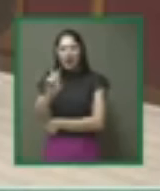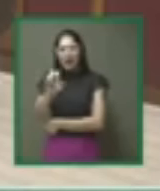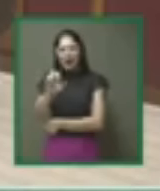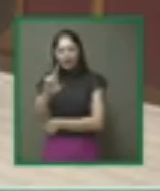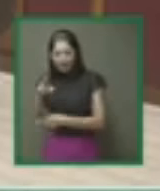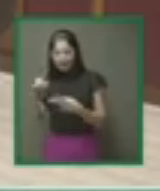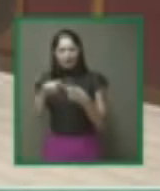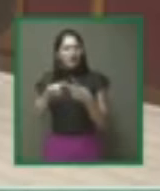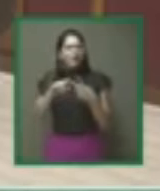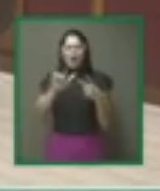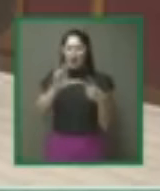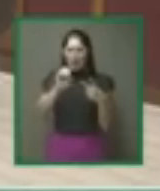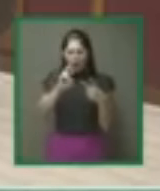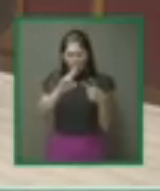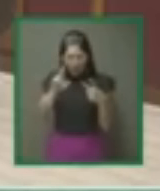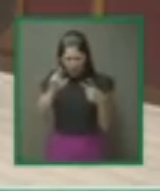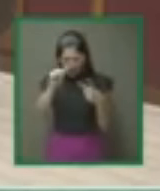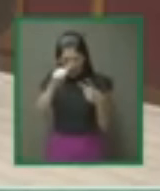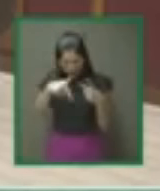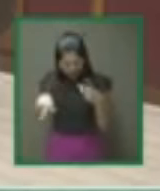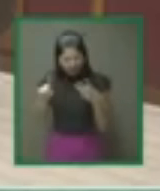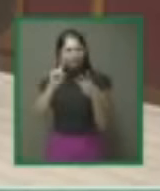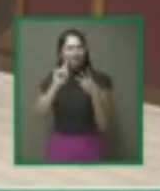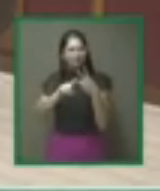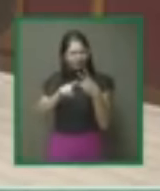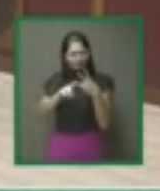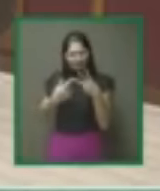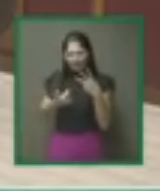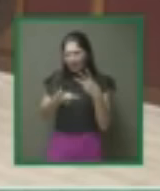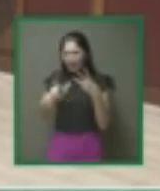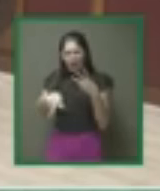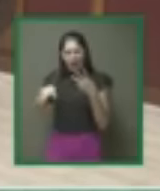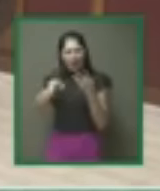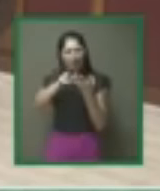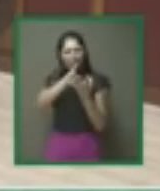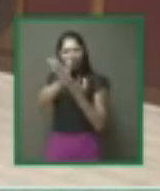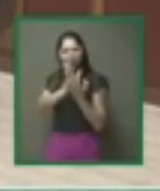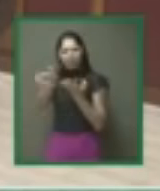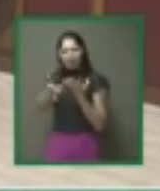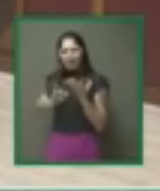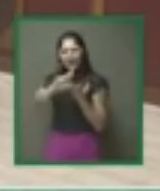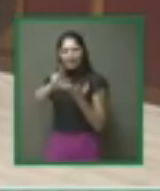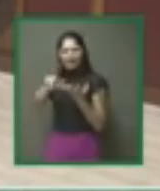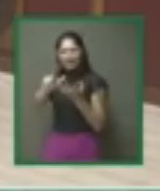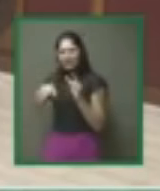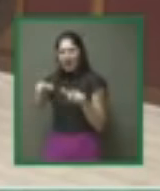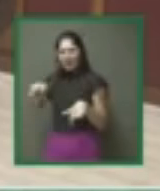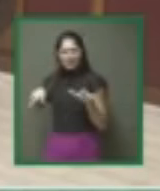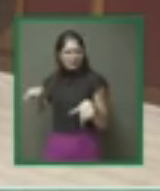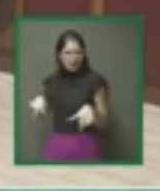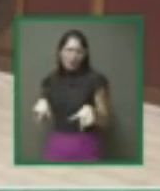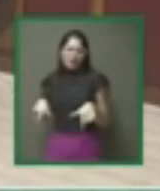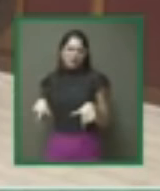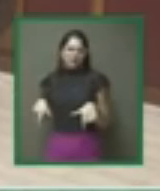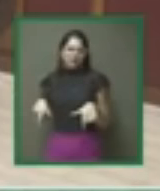o Lohan, e ainda saía com diversas pessoas. Momento, e como ele mesmo disse, o Lohan não tinha ciúme dele, doutor. Deixa eu perguntar para você